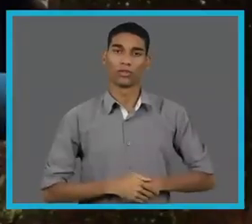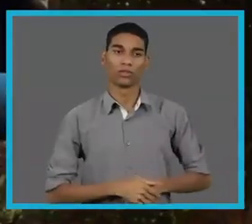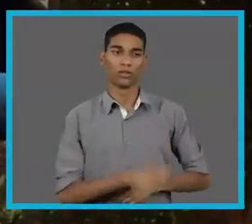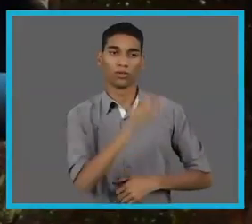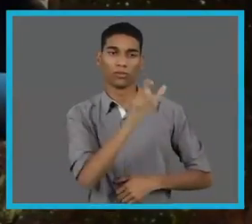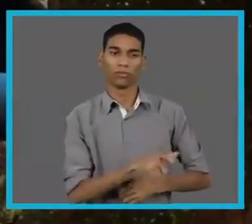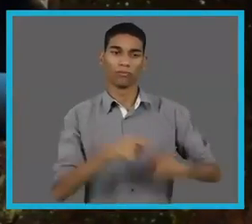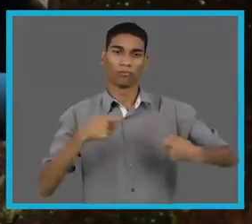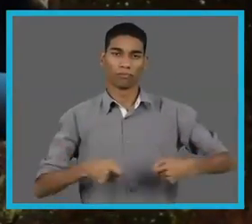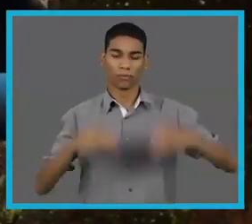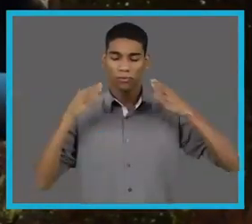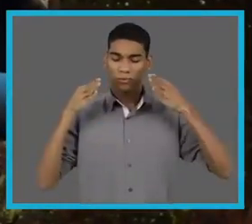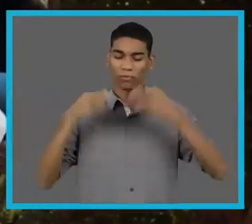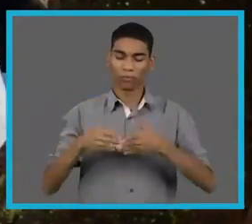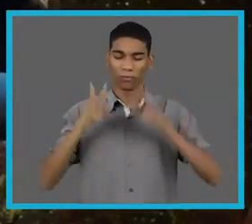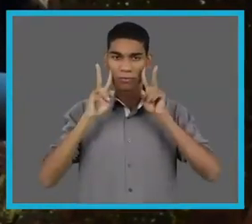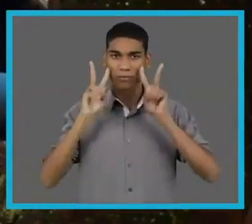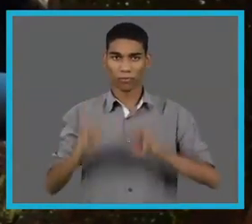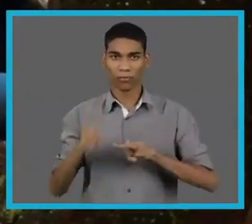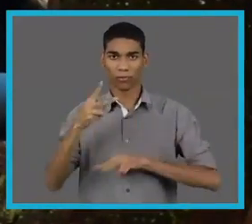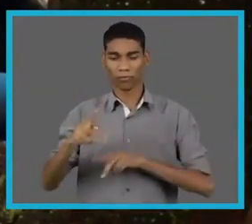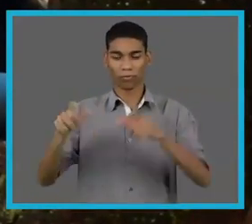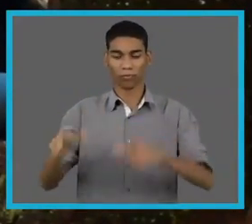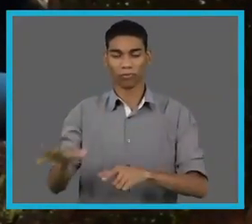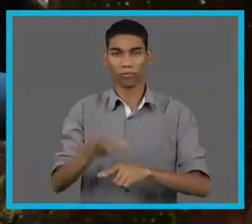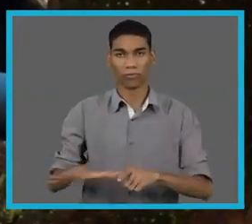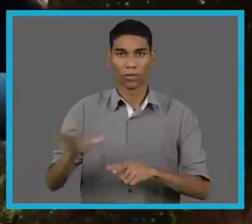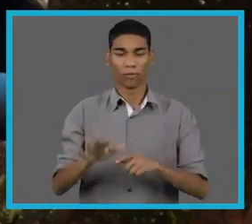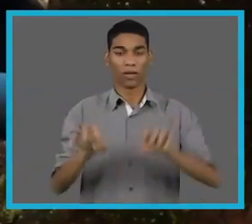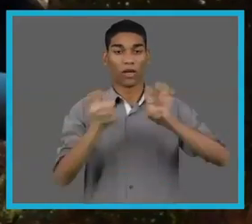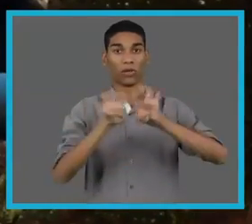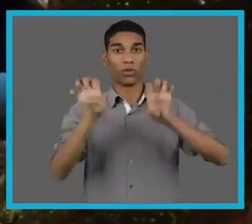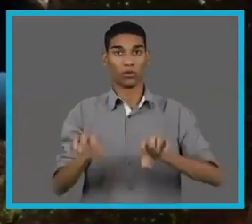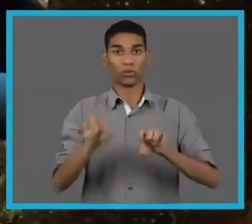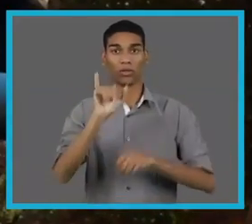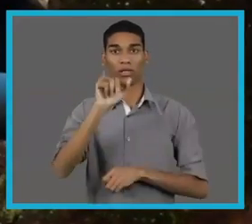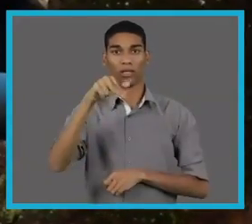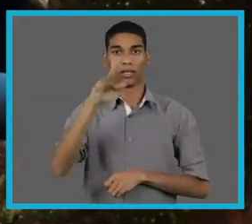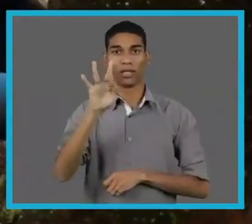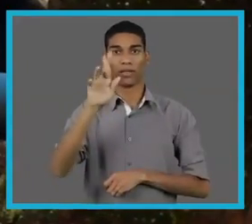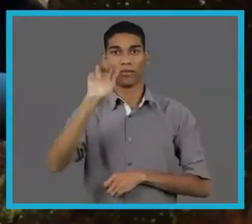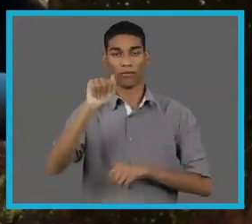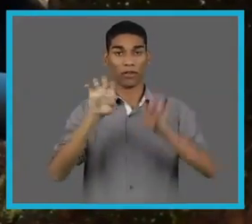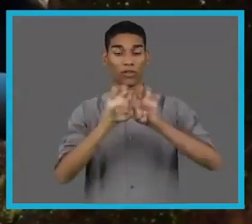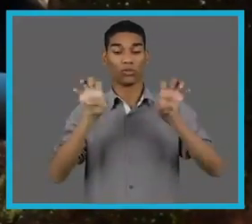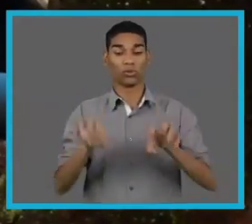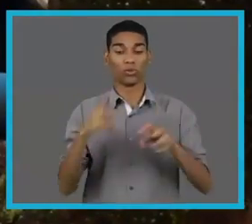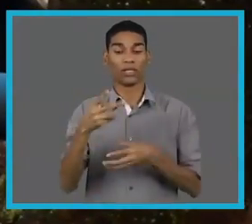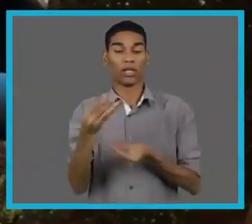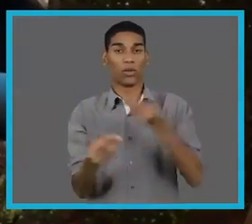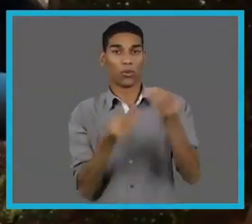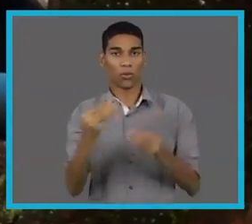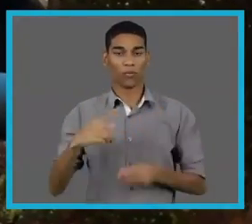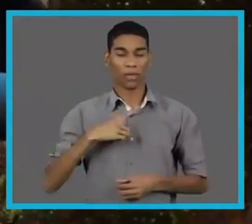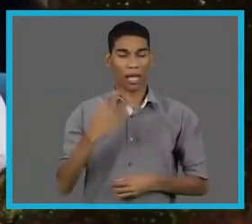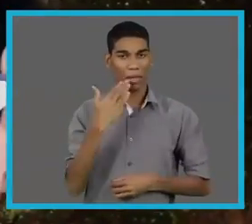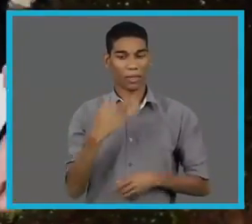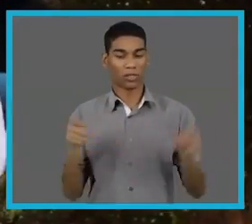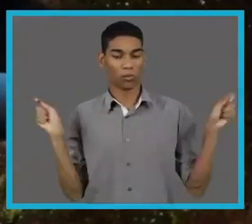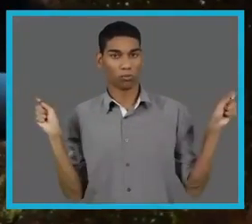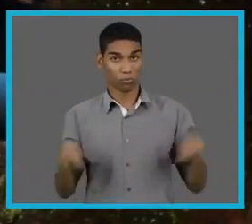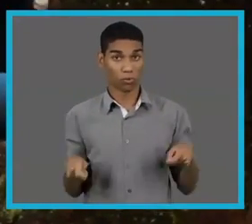O produtor ele tem que primeiro olhar para a sua propriedade, então ver o que ele tem de estrutura e de infraestrutura. Ele